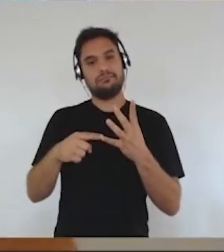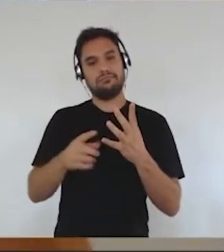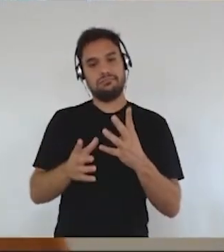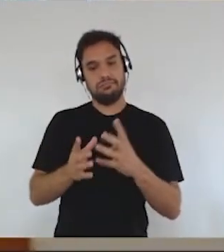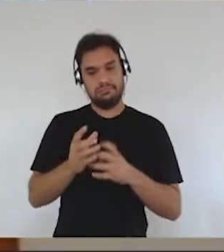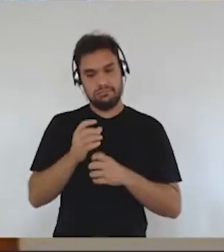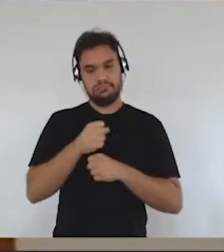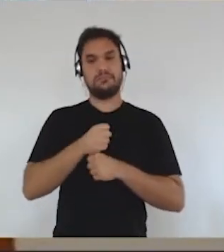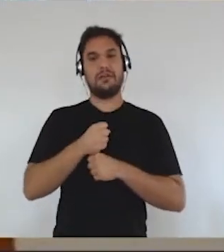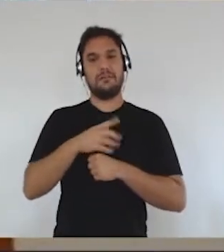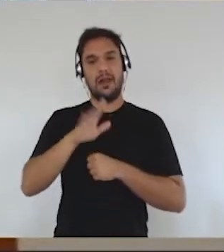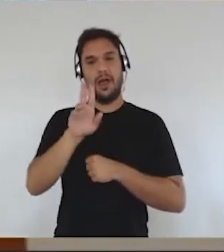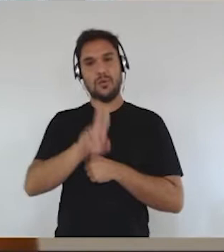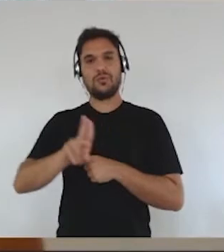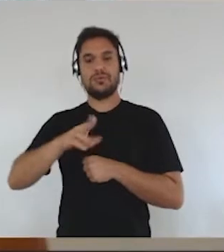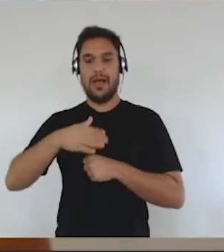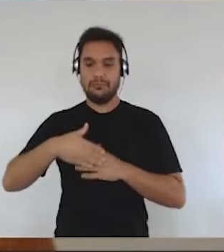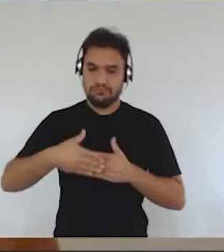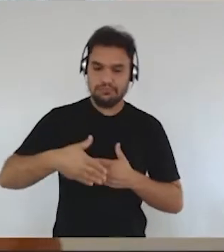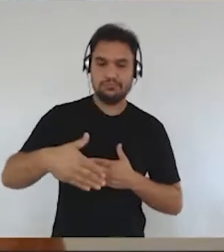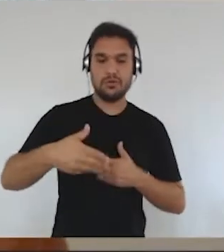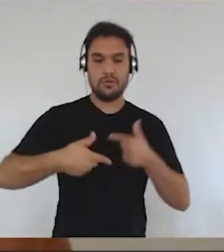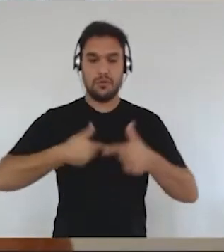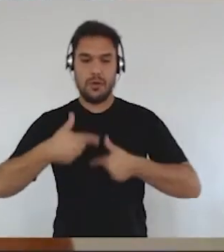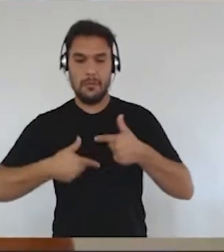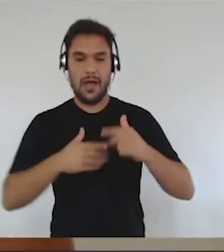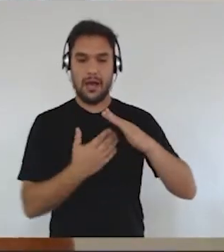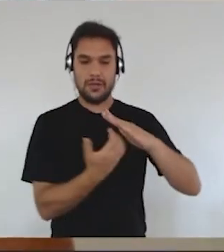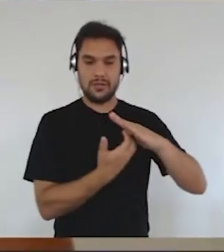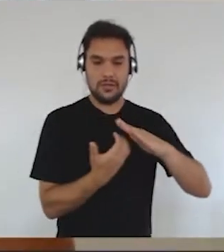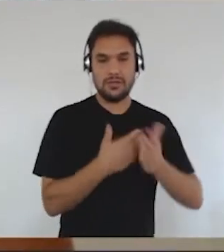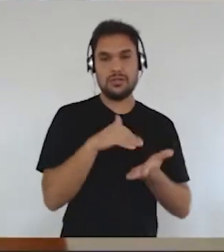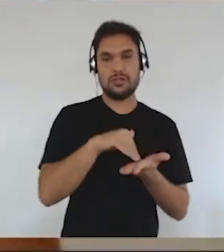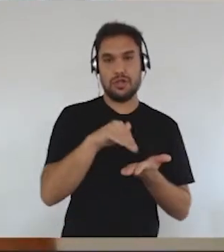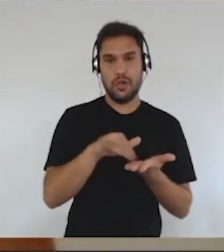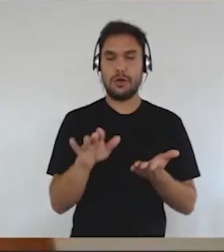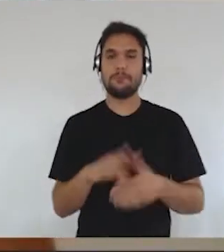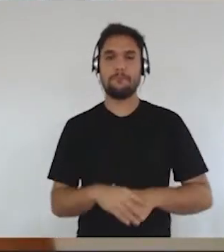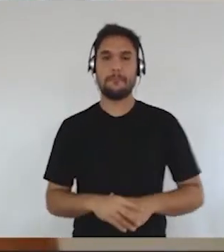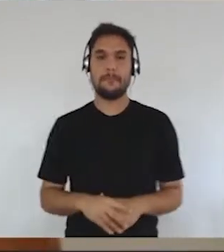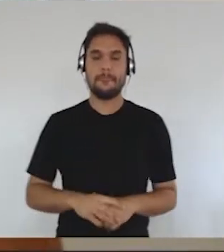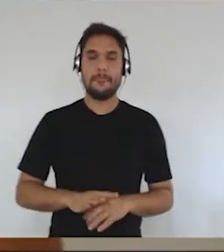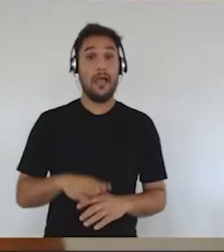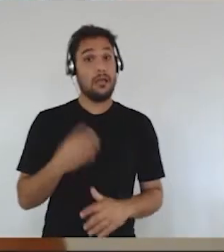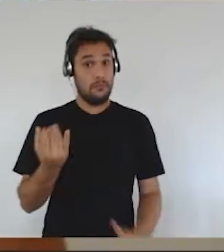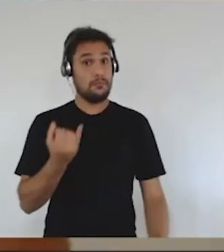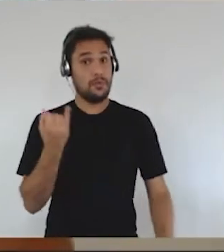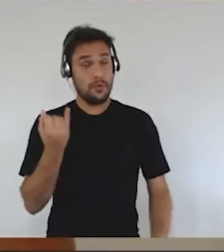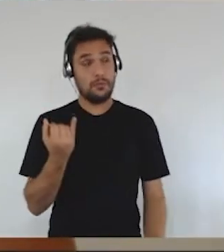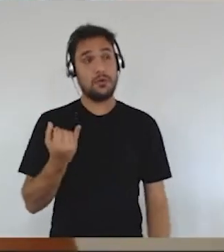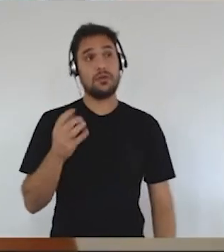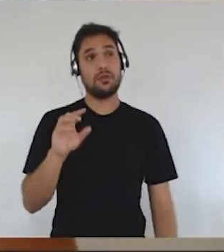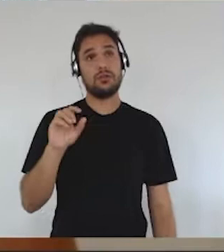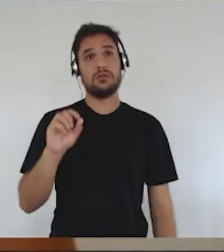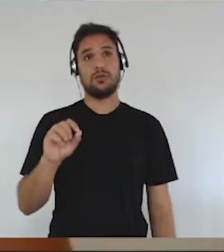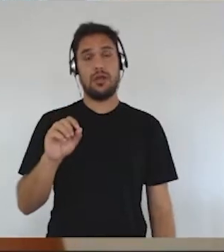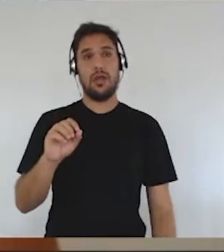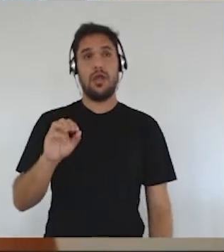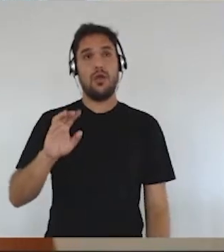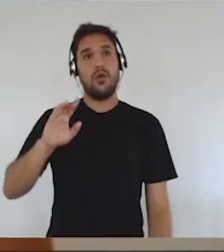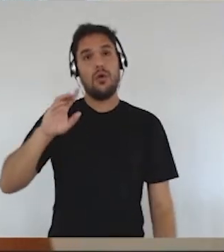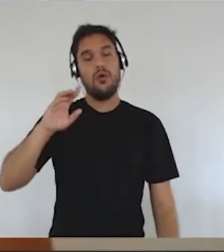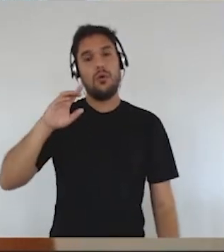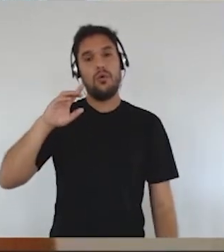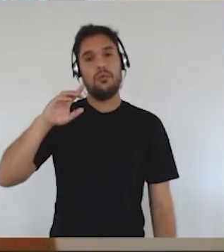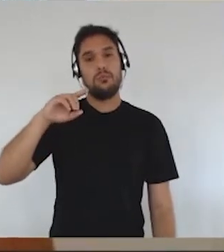aplicar no seu dia a dia, no seu escritório, com os seus clientes. Muito importante é que os